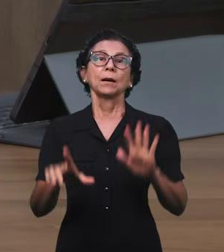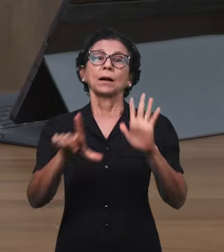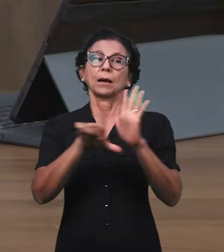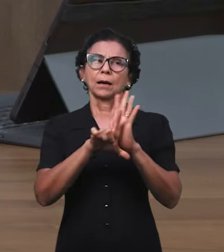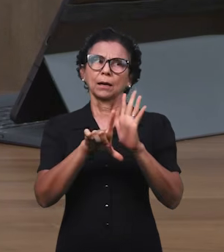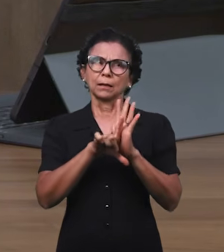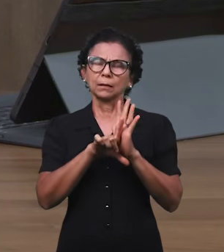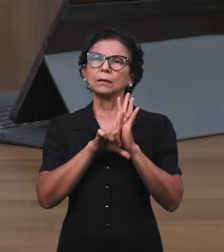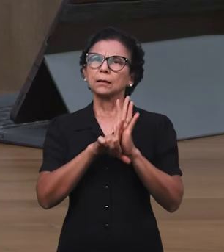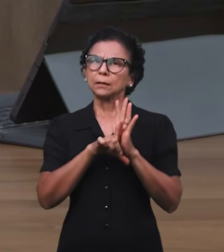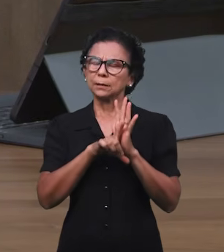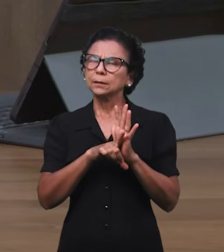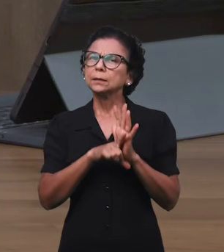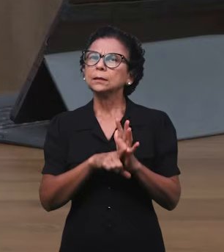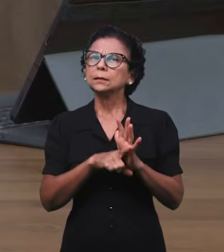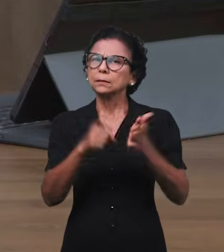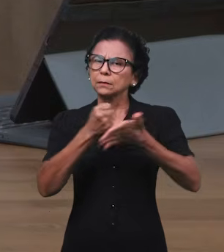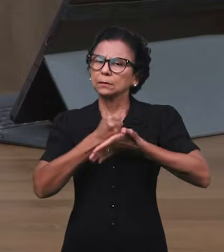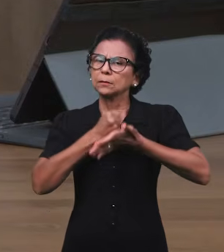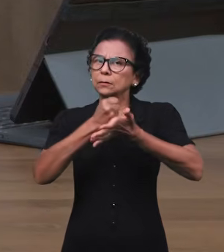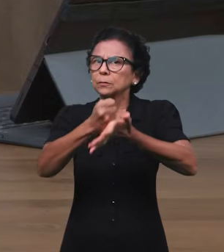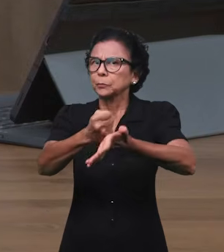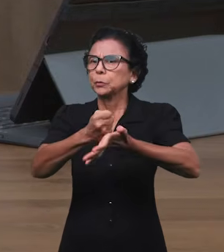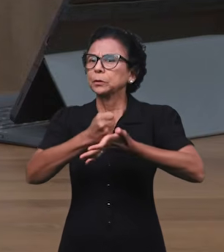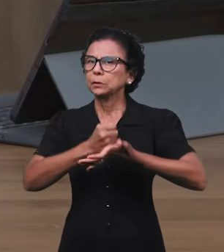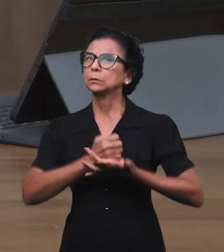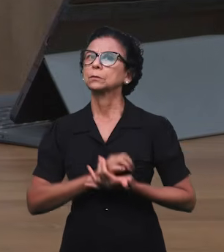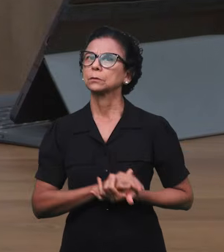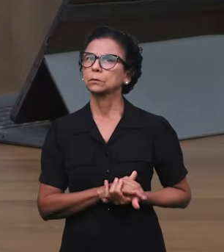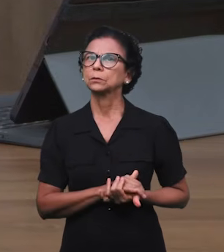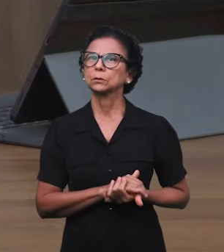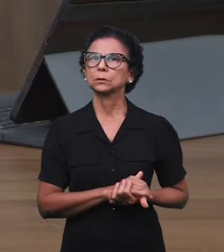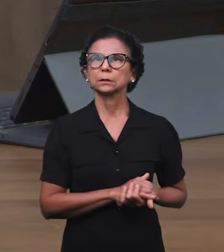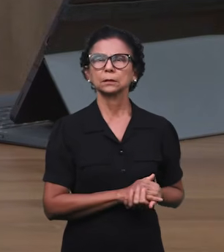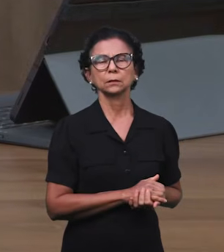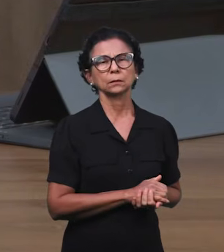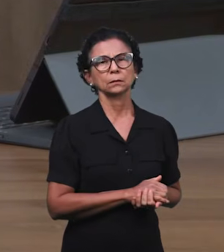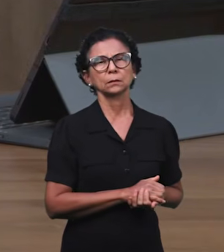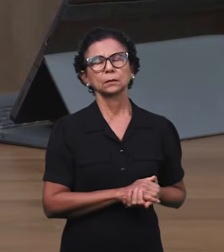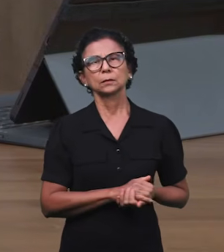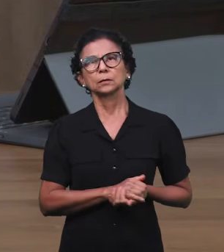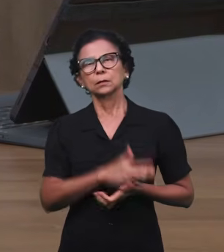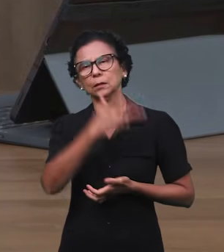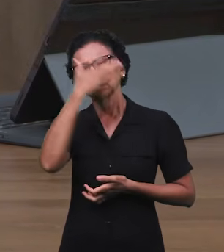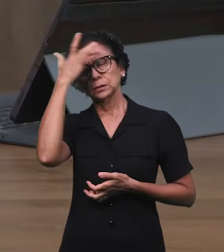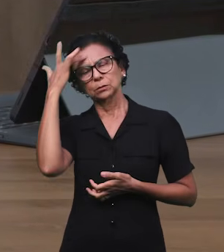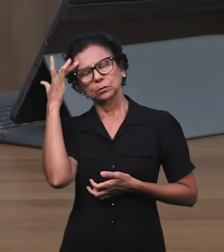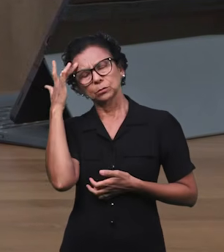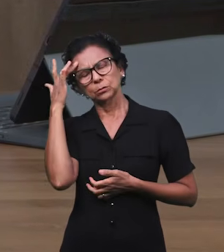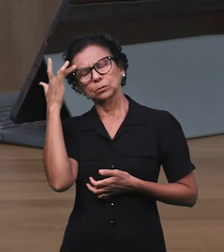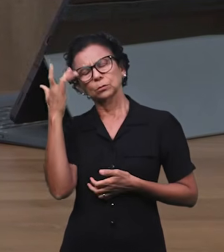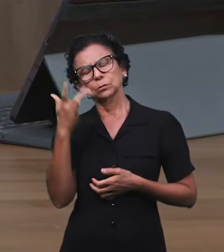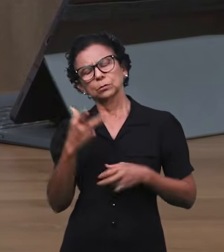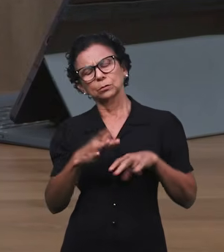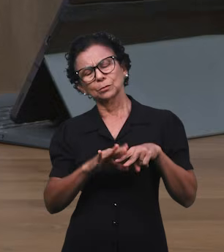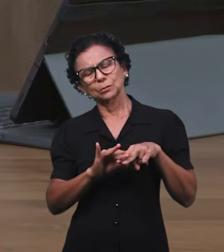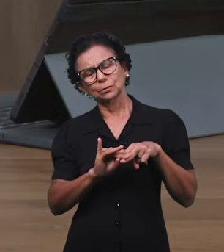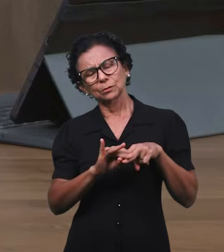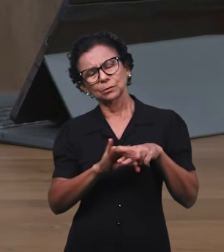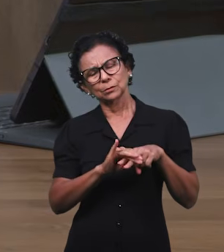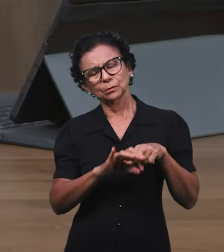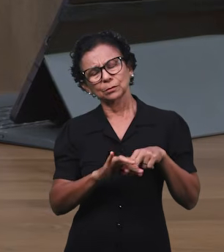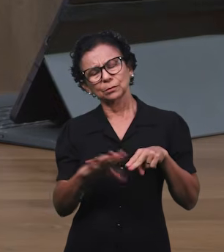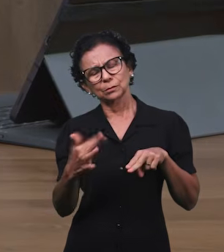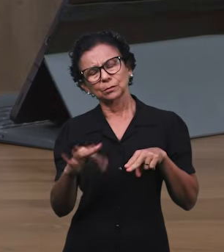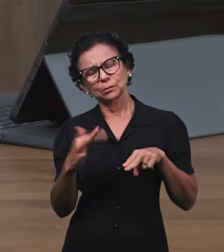está reconhecendo, né, doutora Paola, Sim. que a pessoa que vive com a fibromialgia